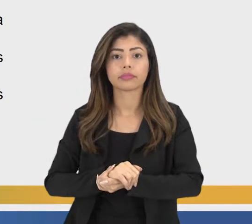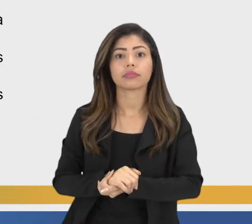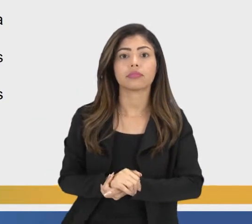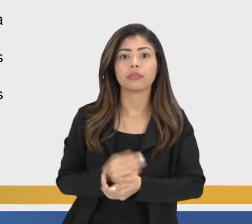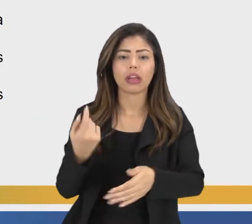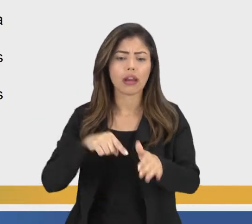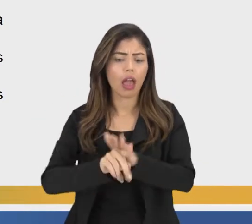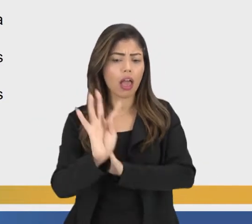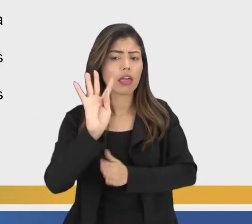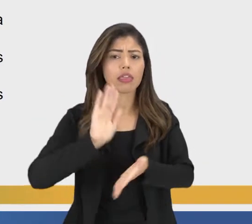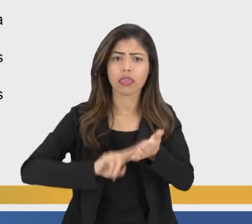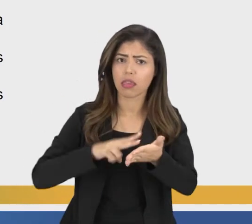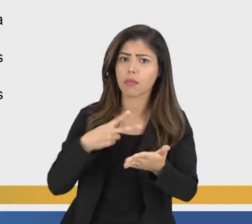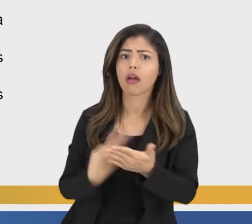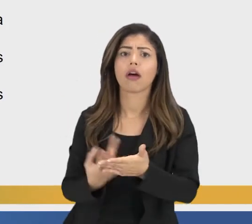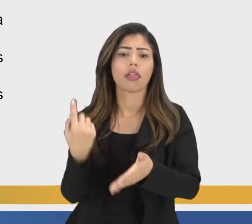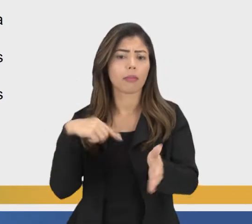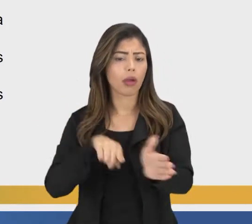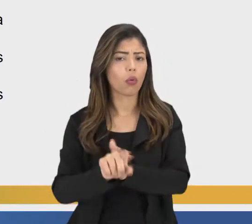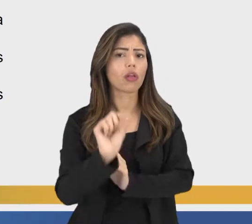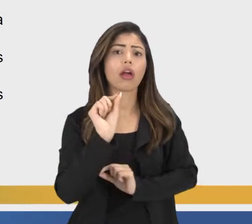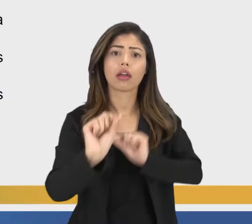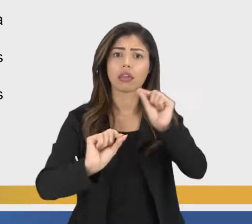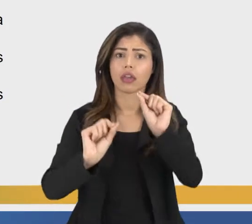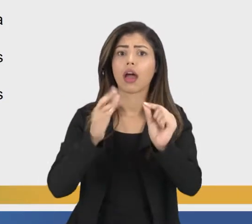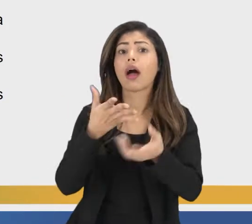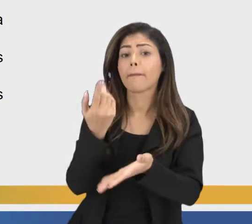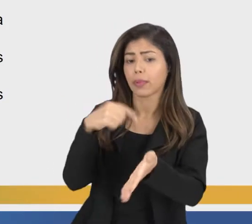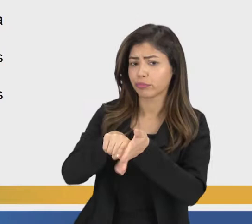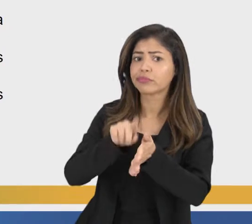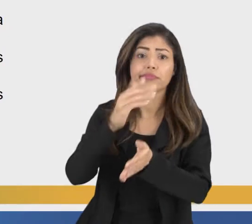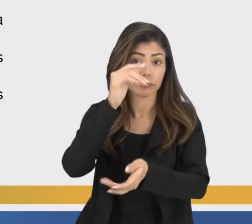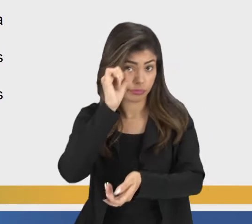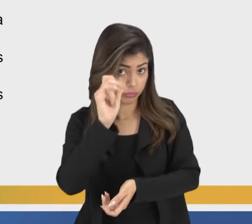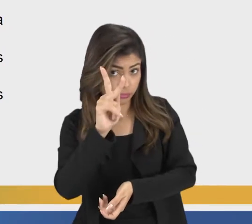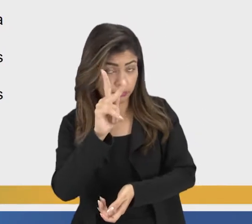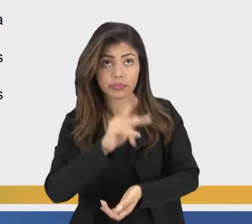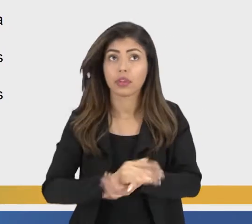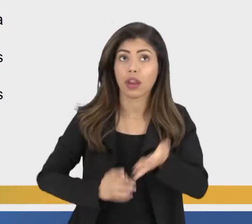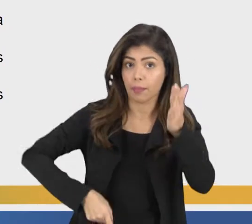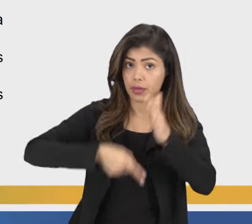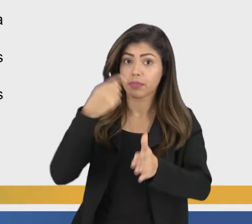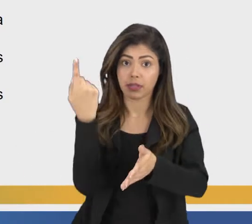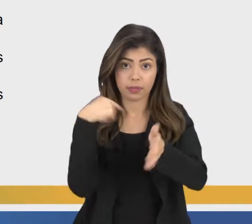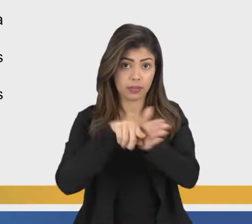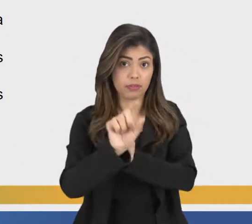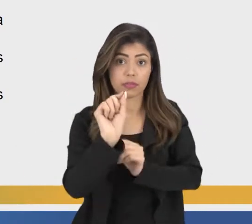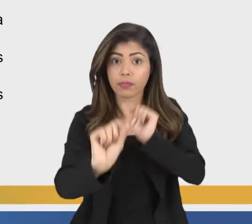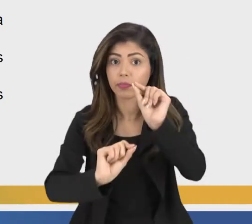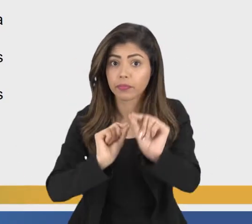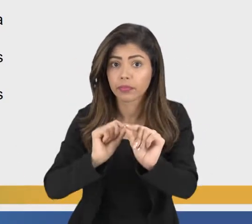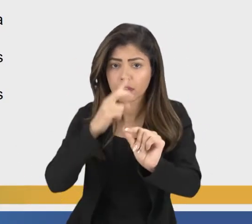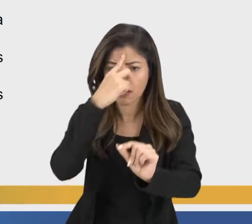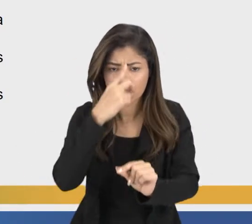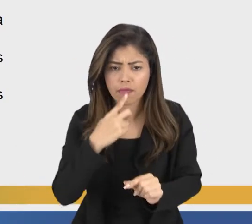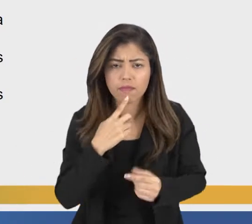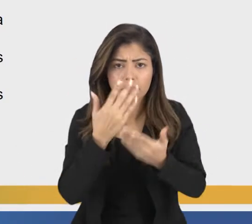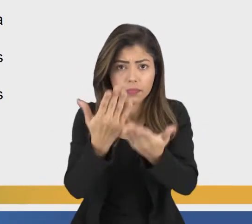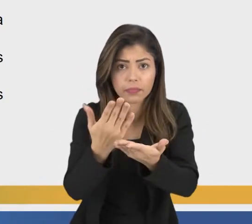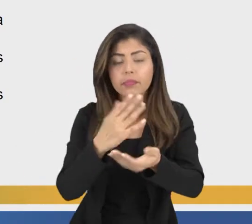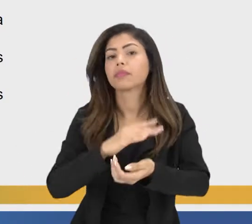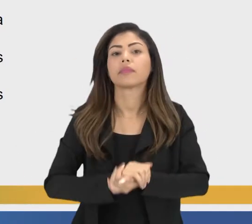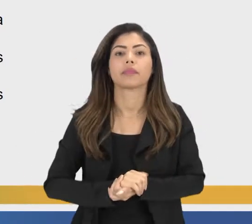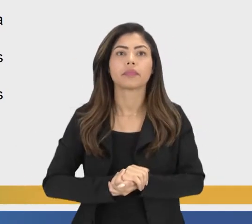na interpretação daquilo que está sendo solicitado. Essa primeira questão que vocês estão visualizando